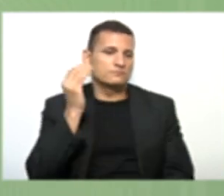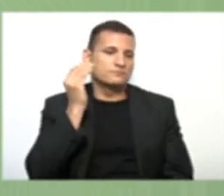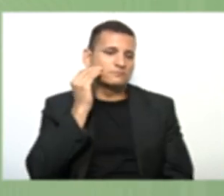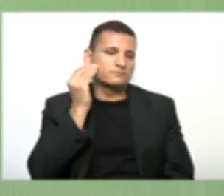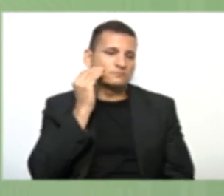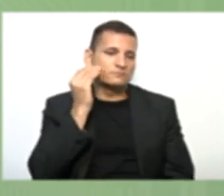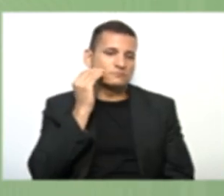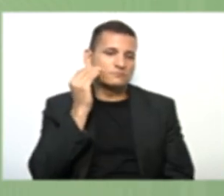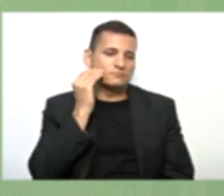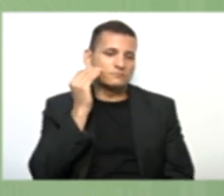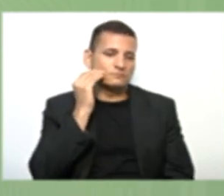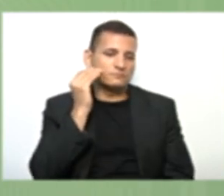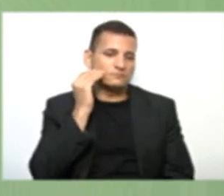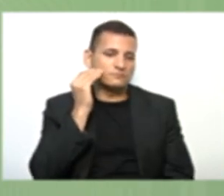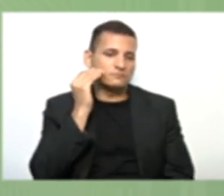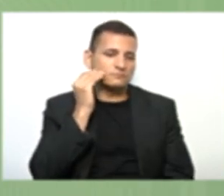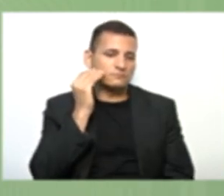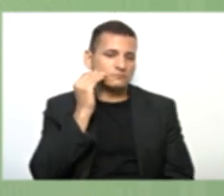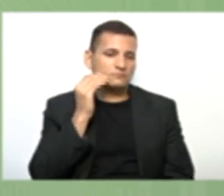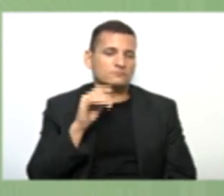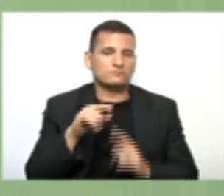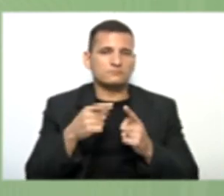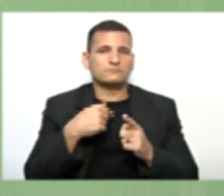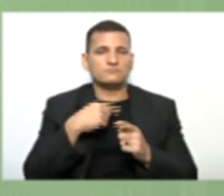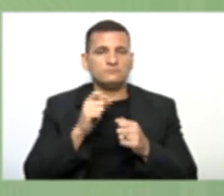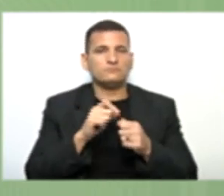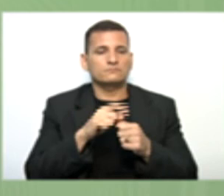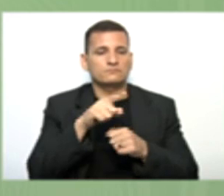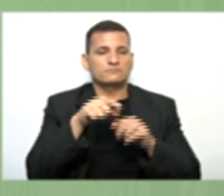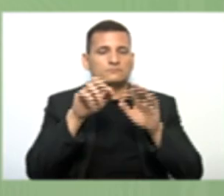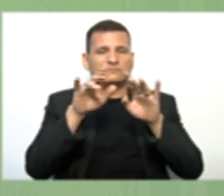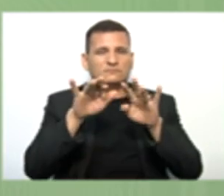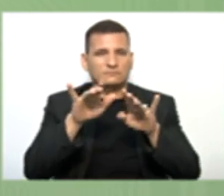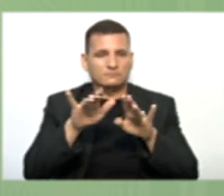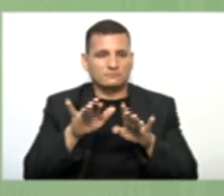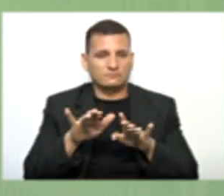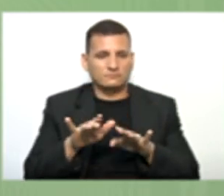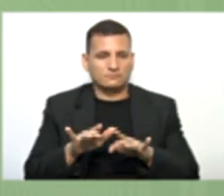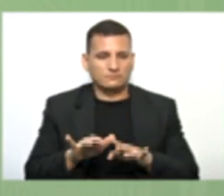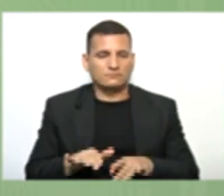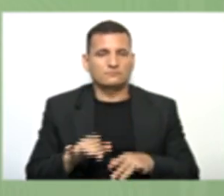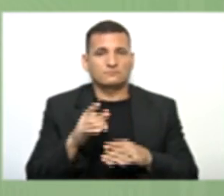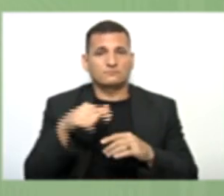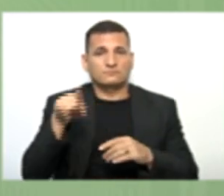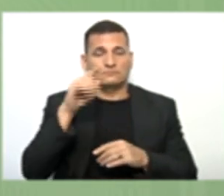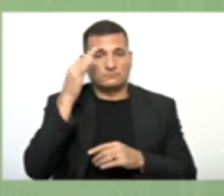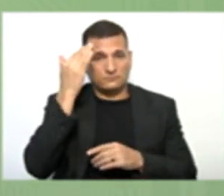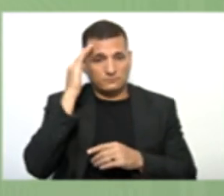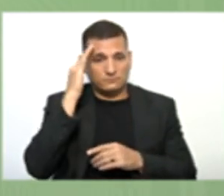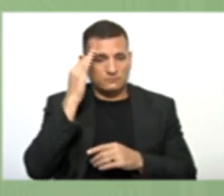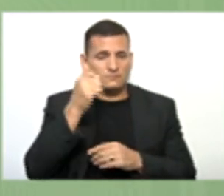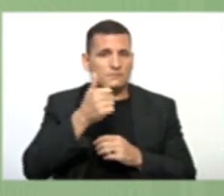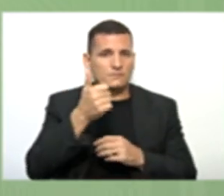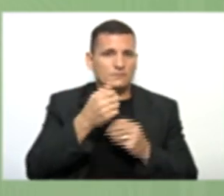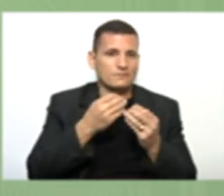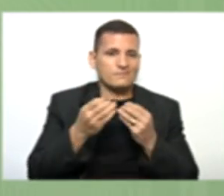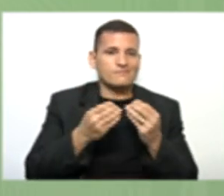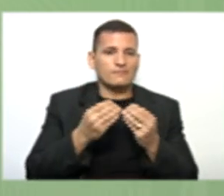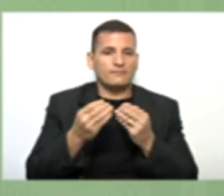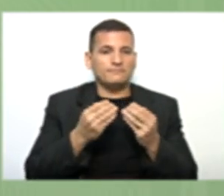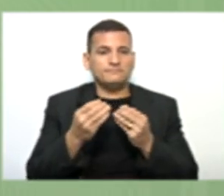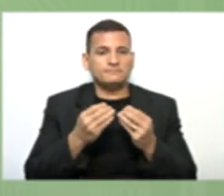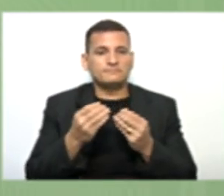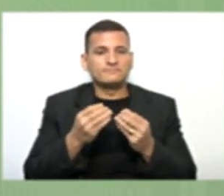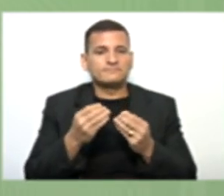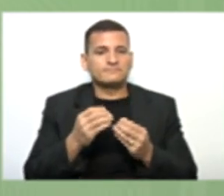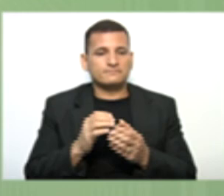Só que eu fiz de uma forma um pouco arcaica aqui. Justamente porque, para que você possa entender, primeiramente, como funciona. Eu acho que esse